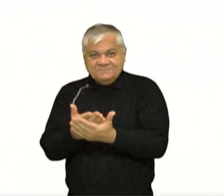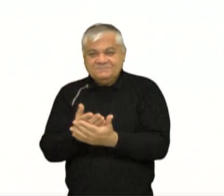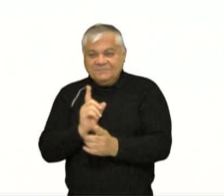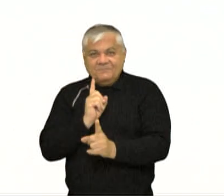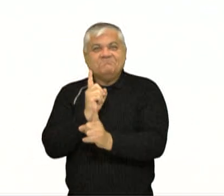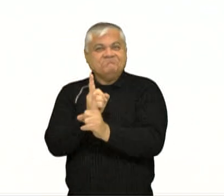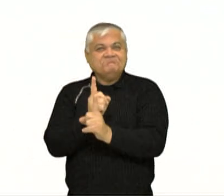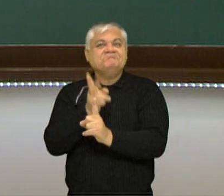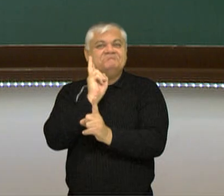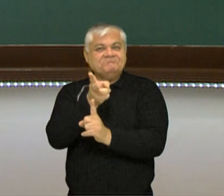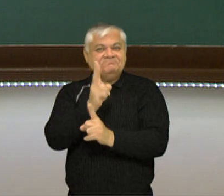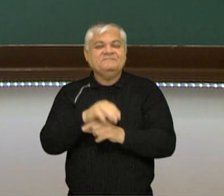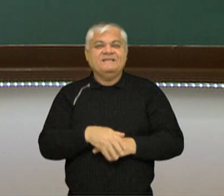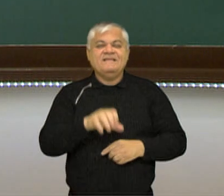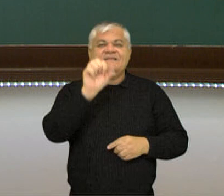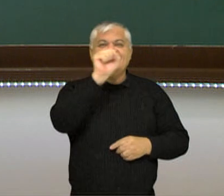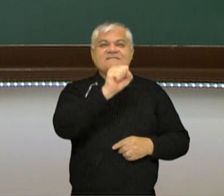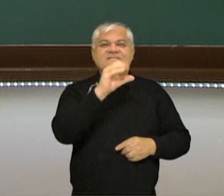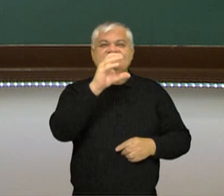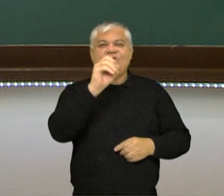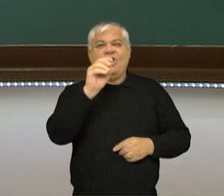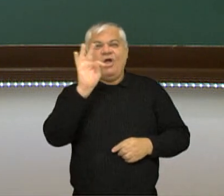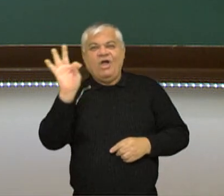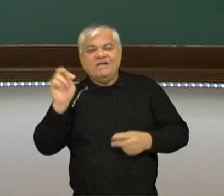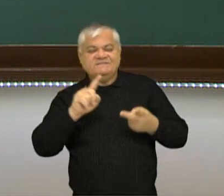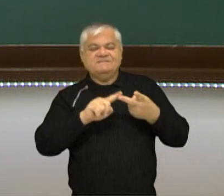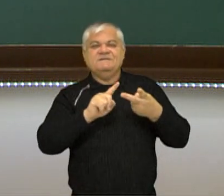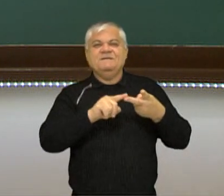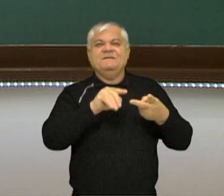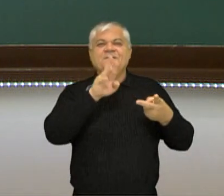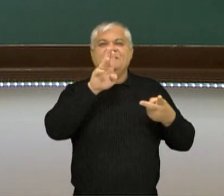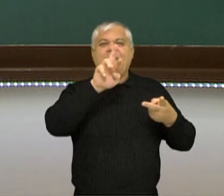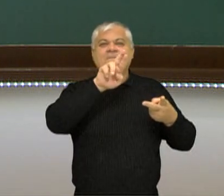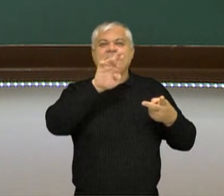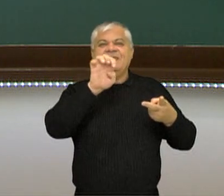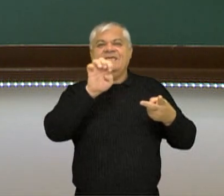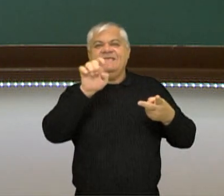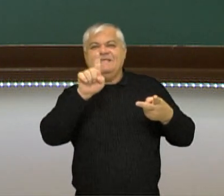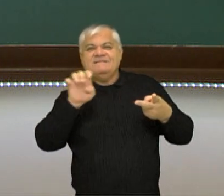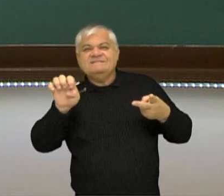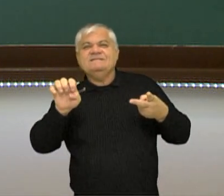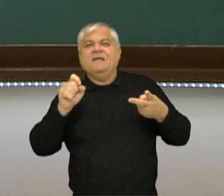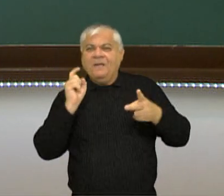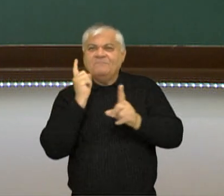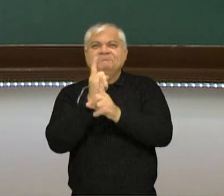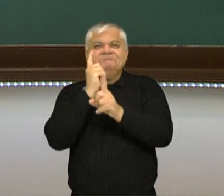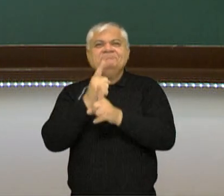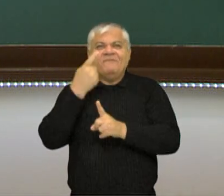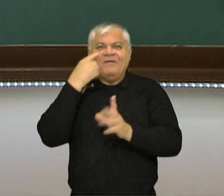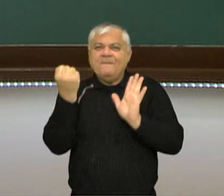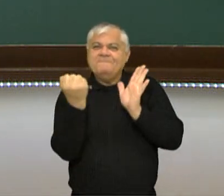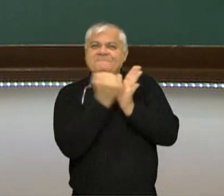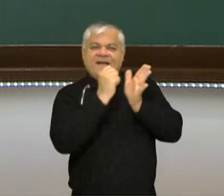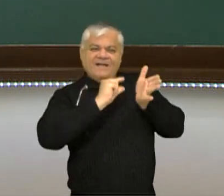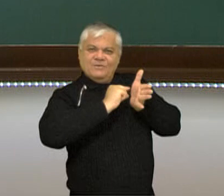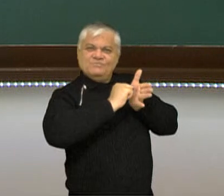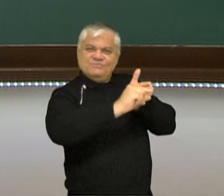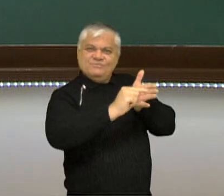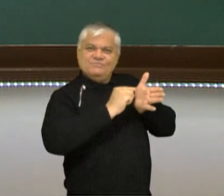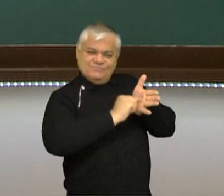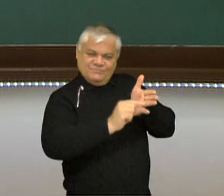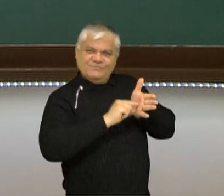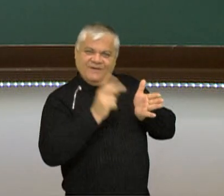bicicletas Scott e Breeze, tá? São duas marcas que nós ainda encontramos modelos de